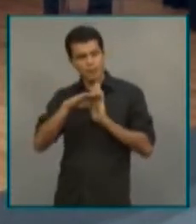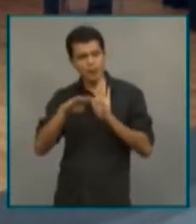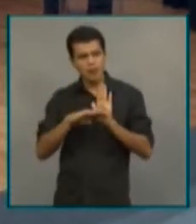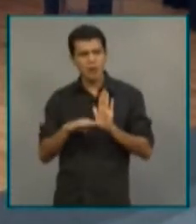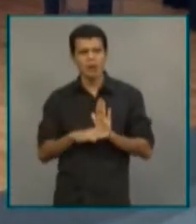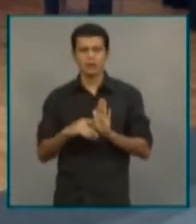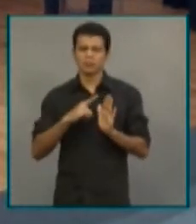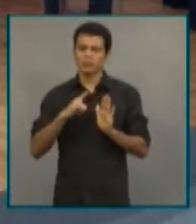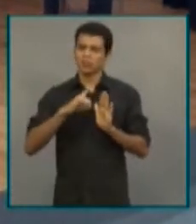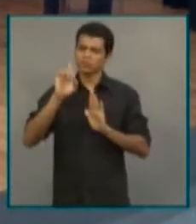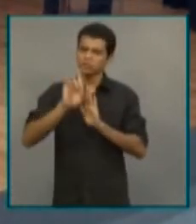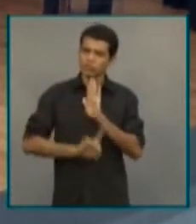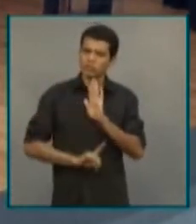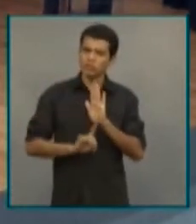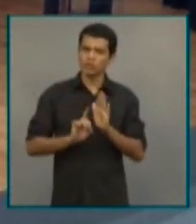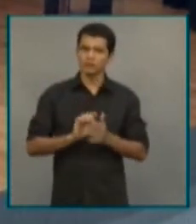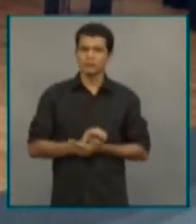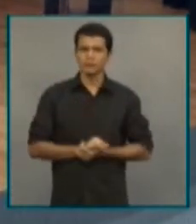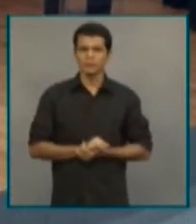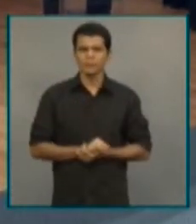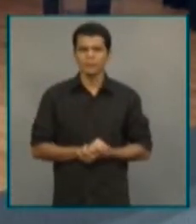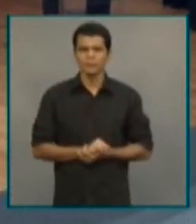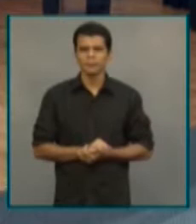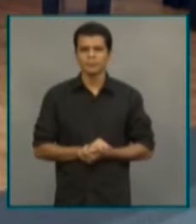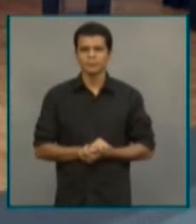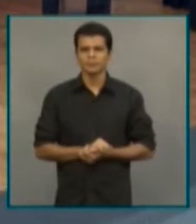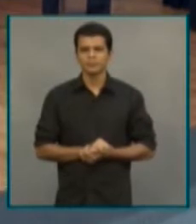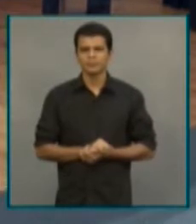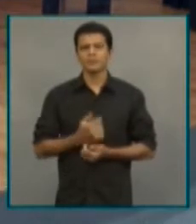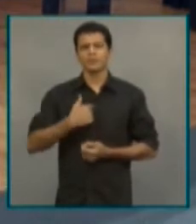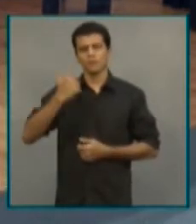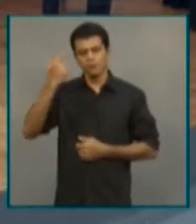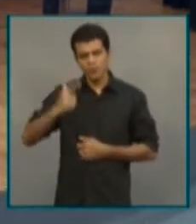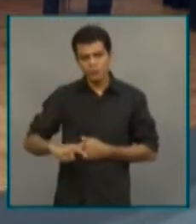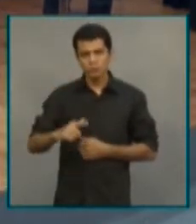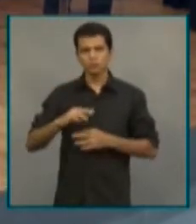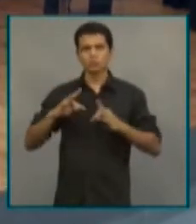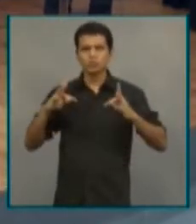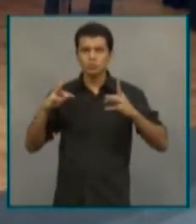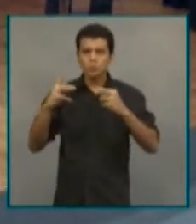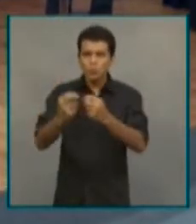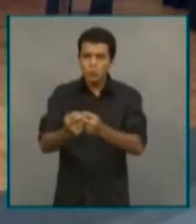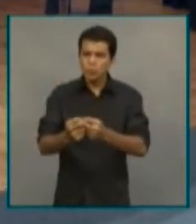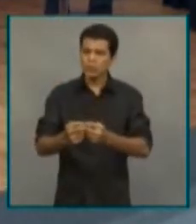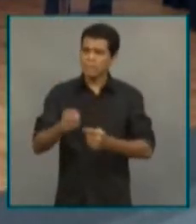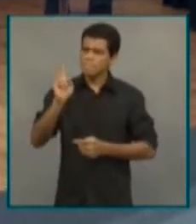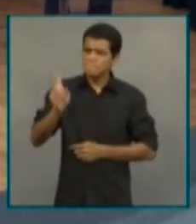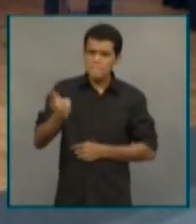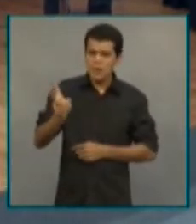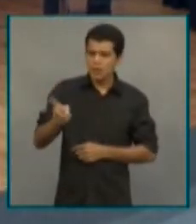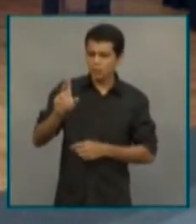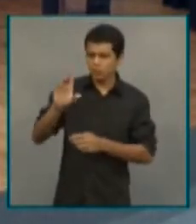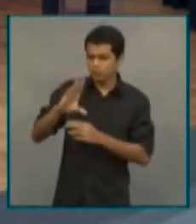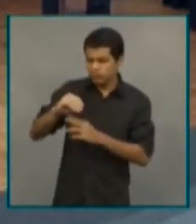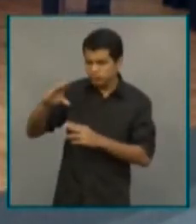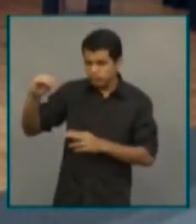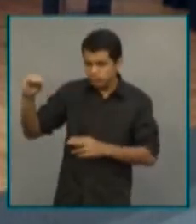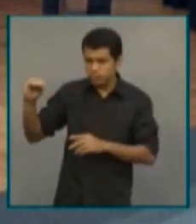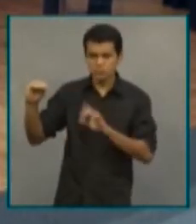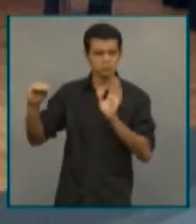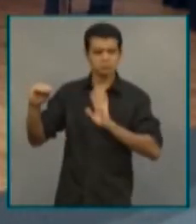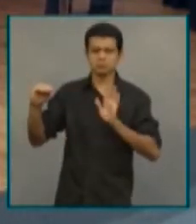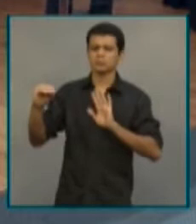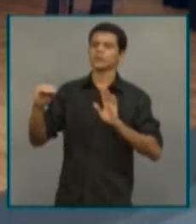Por gentileza. Vou repetir. Todo advogado, mesmo que inadimplente, esta gestão garantiu